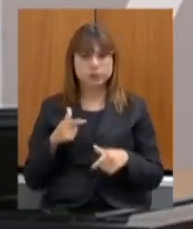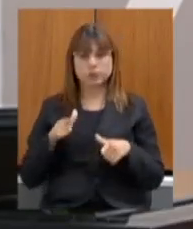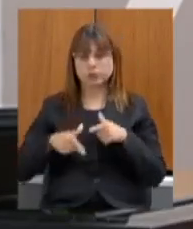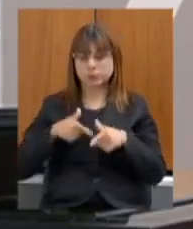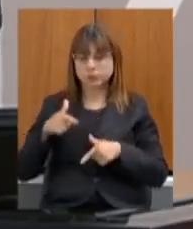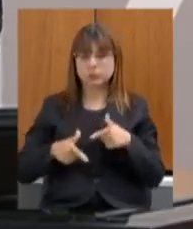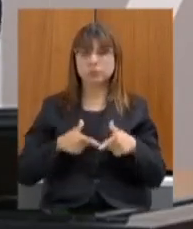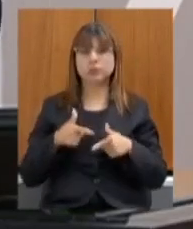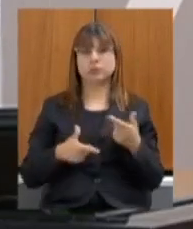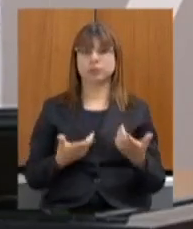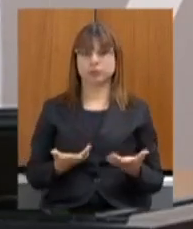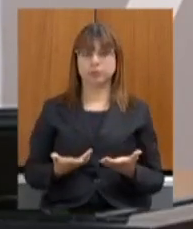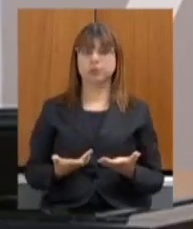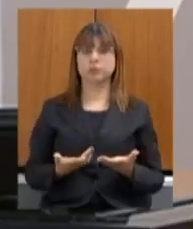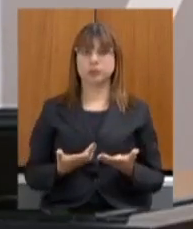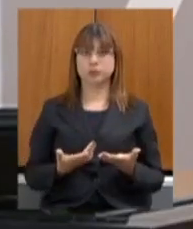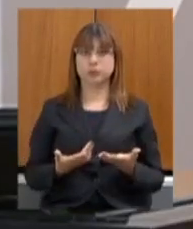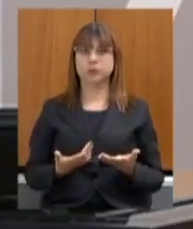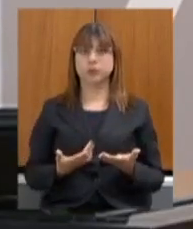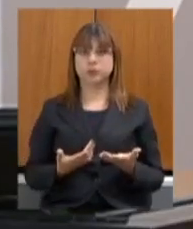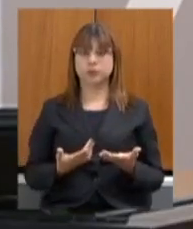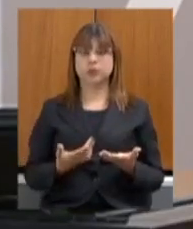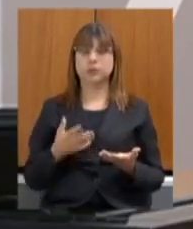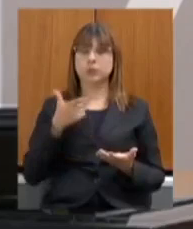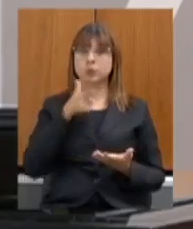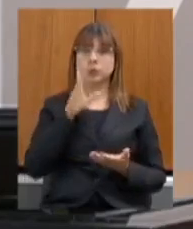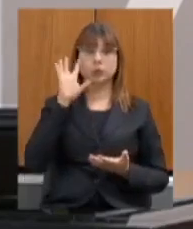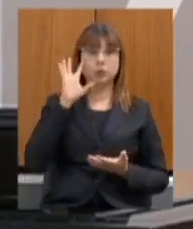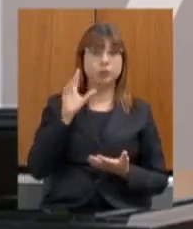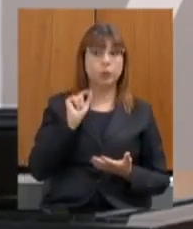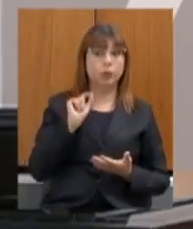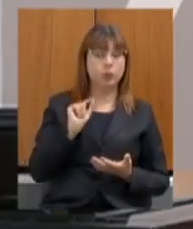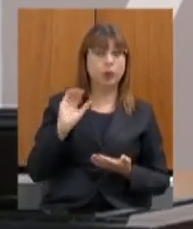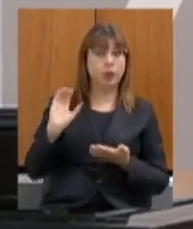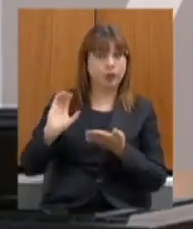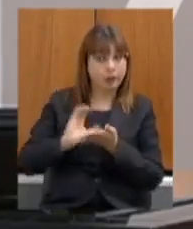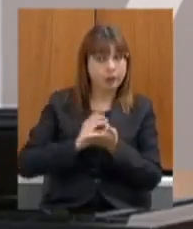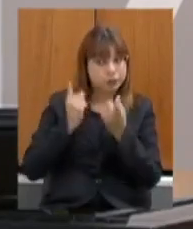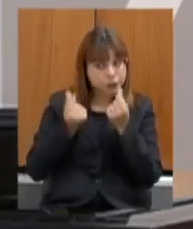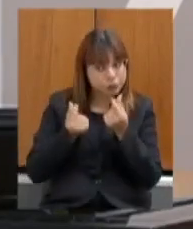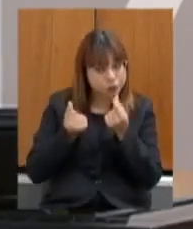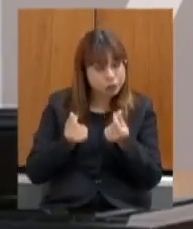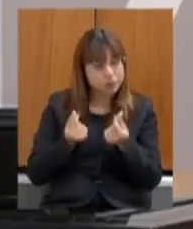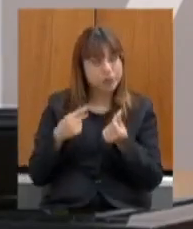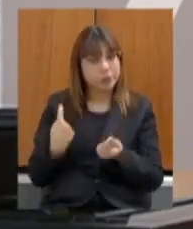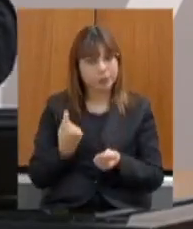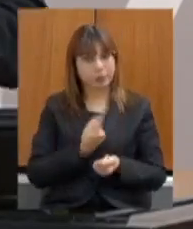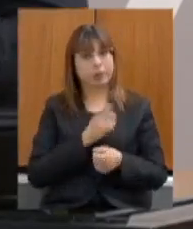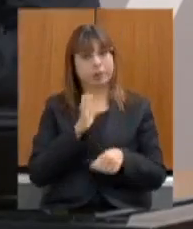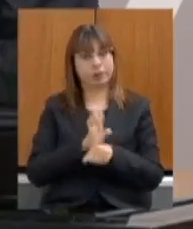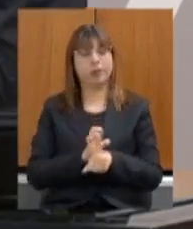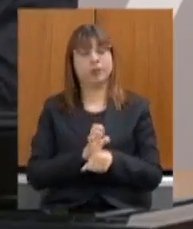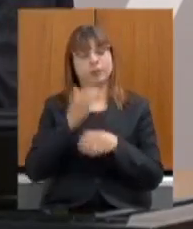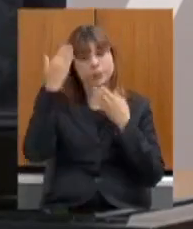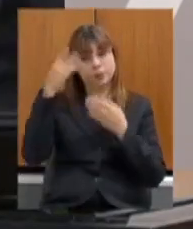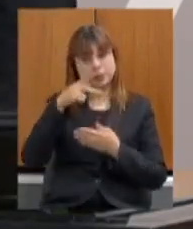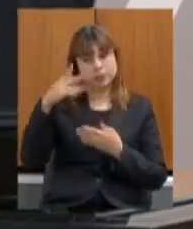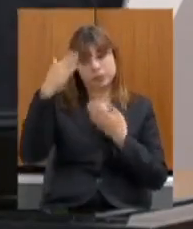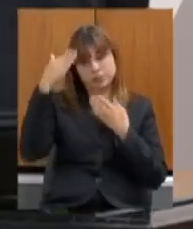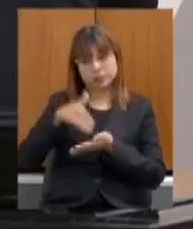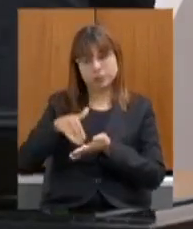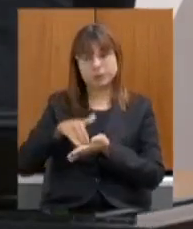solução, para soluções que tragam dinheiro aos cofres do Estado. Muito obrigado, presidente, muito obrigado, secretário.